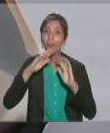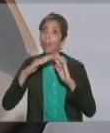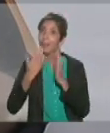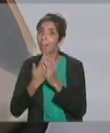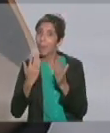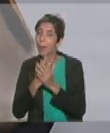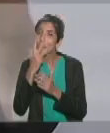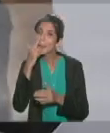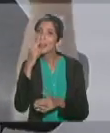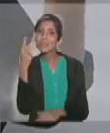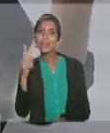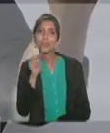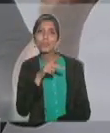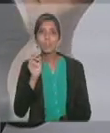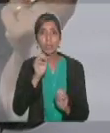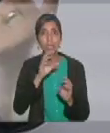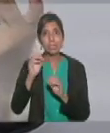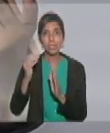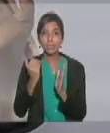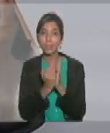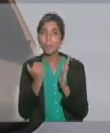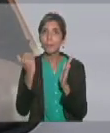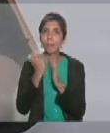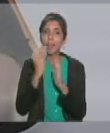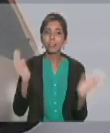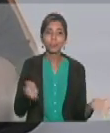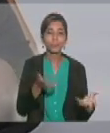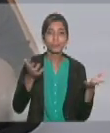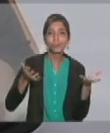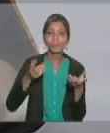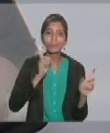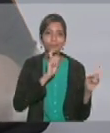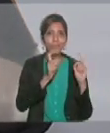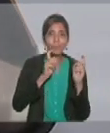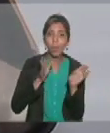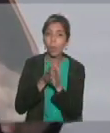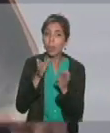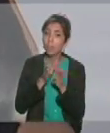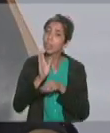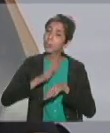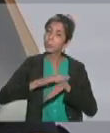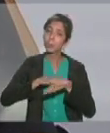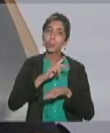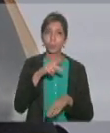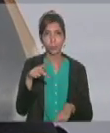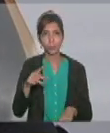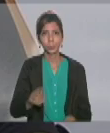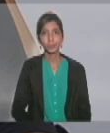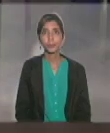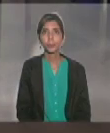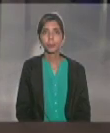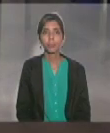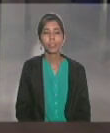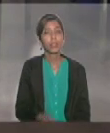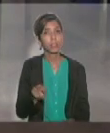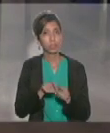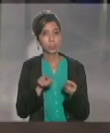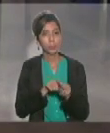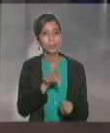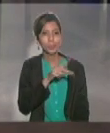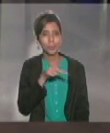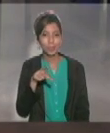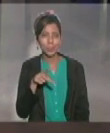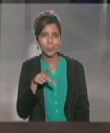aula do professor, que vira, na verdade, um grande debate mediado e orientado pelo professor. Mas o professor também, esse conteúdo que ele